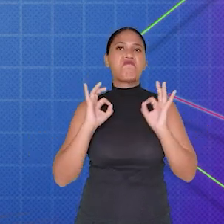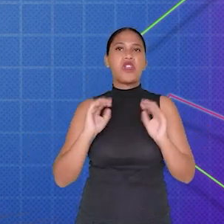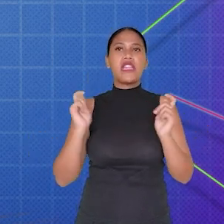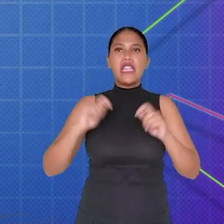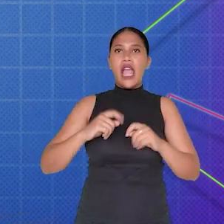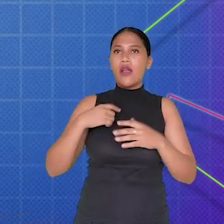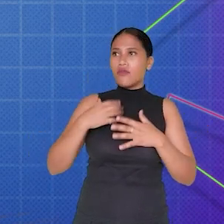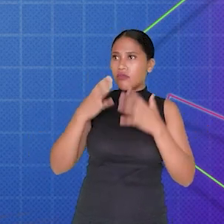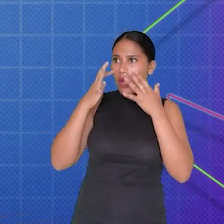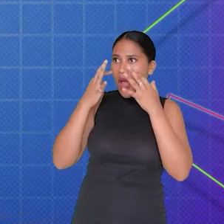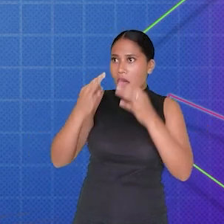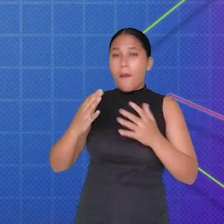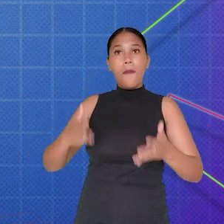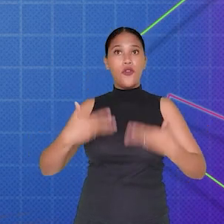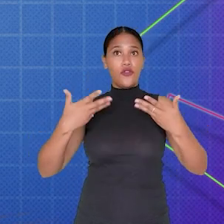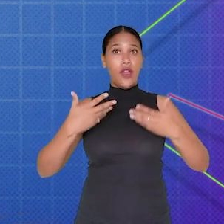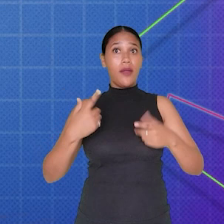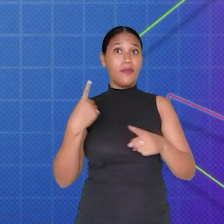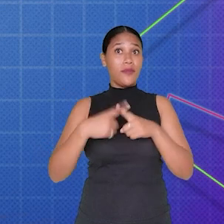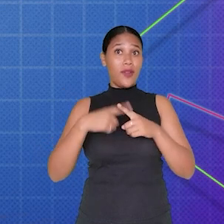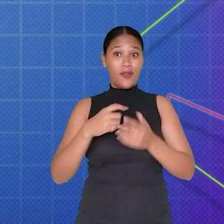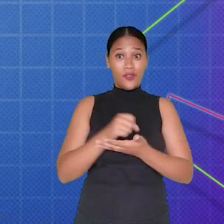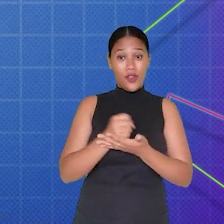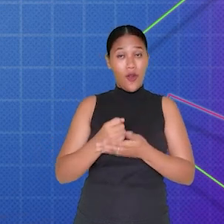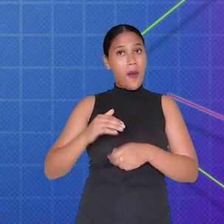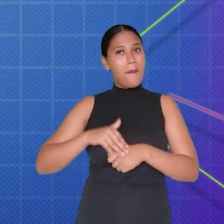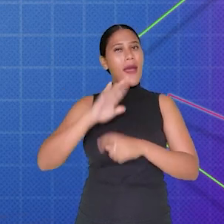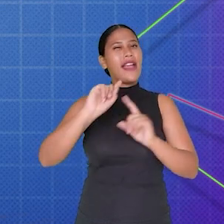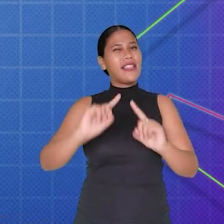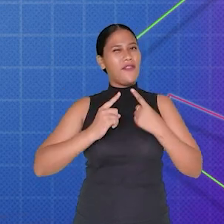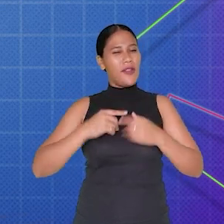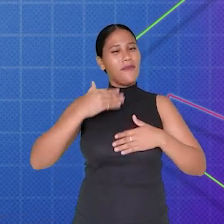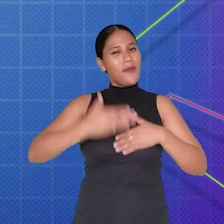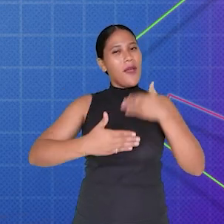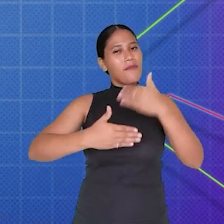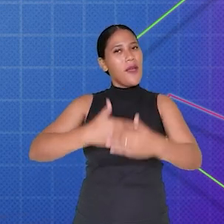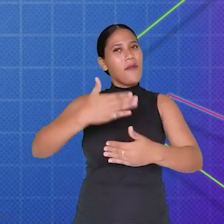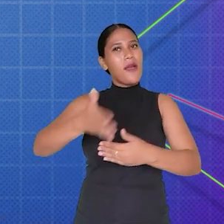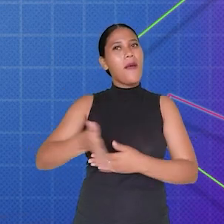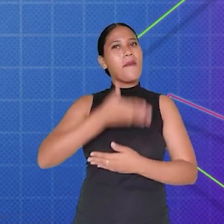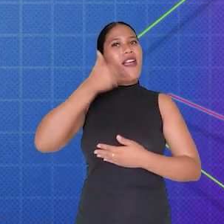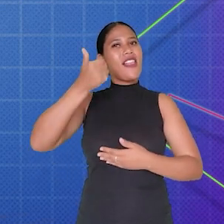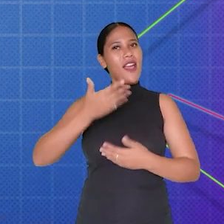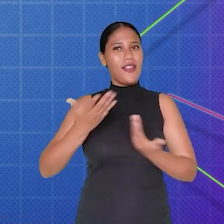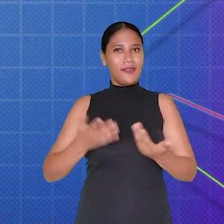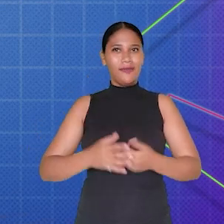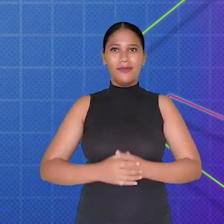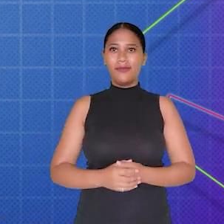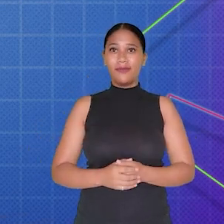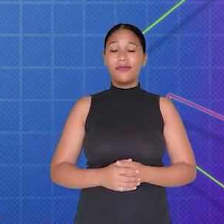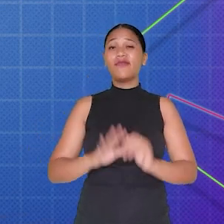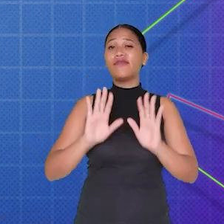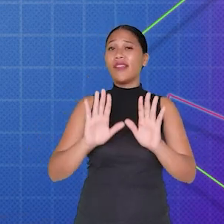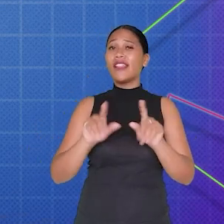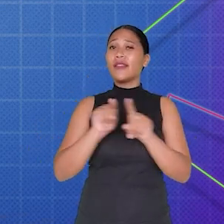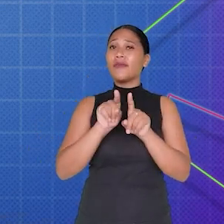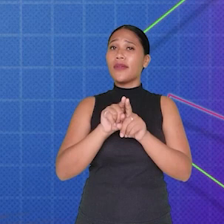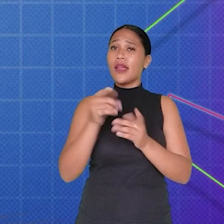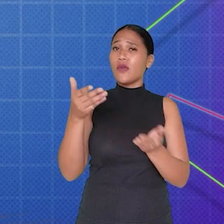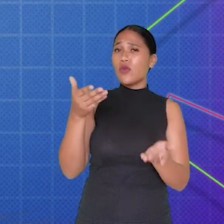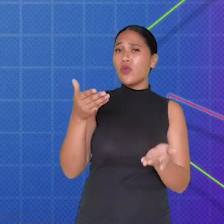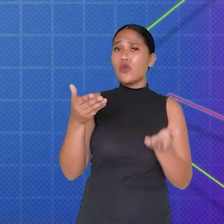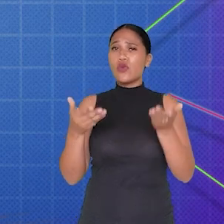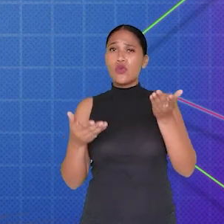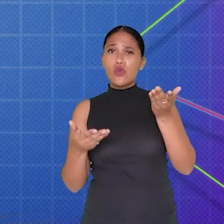pode ser eficaz para manter o jogador engajado e motivado, pois o jogo se torna mais desafiador à medida que o jogador melhora suas habilidades.